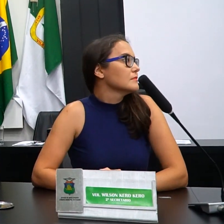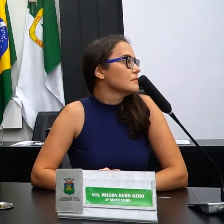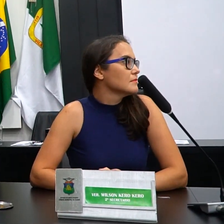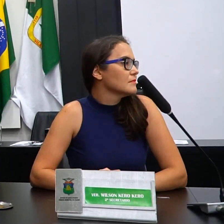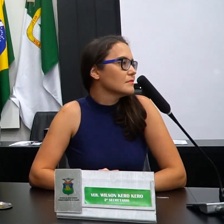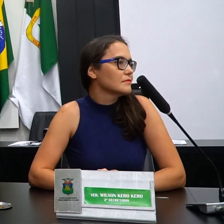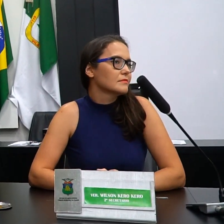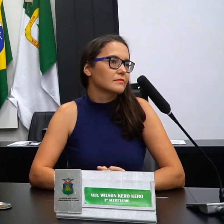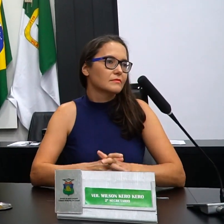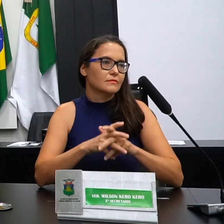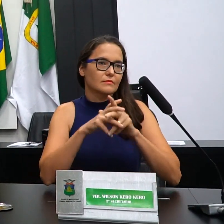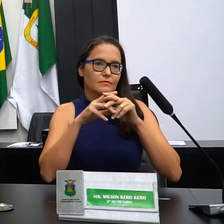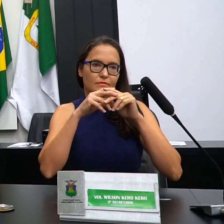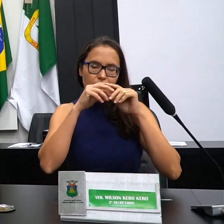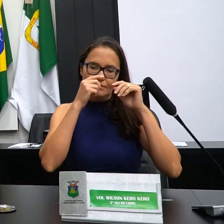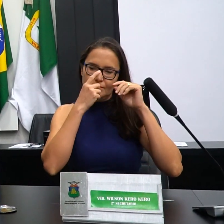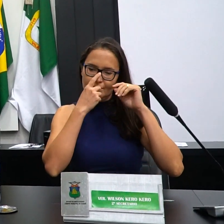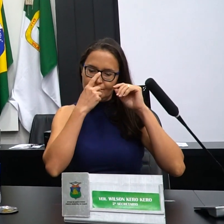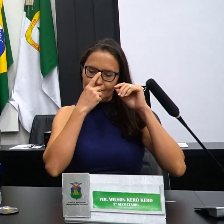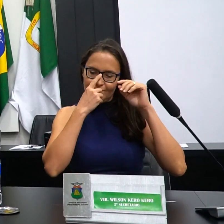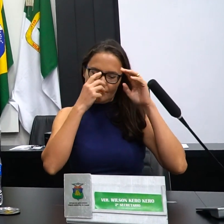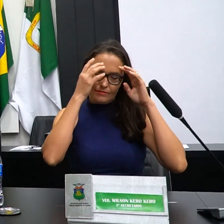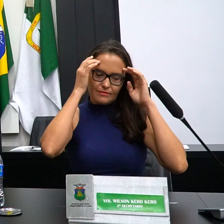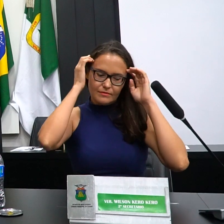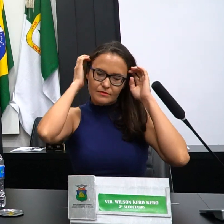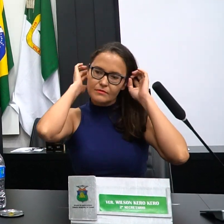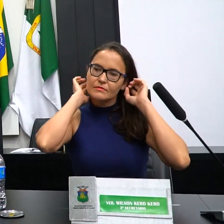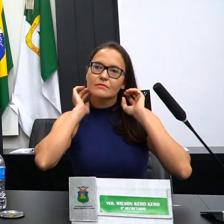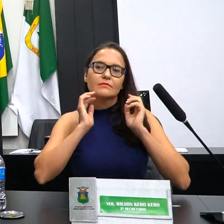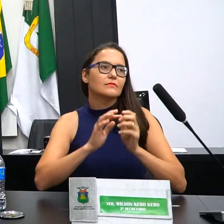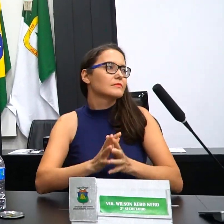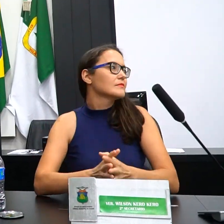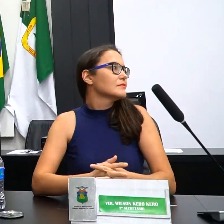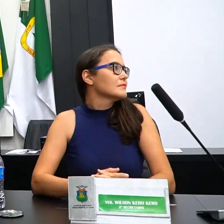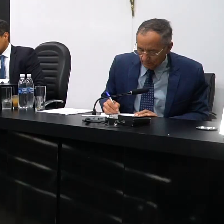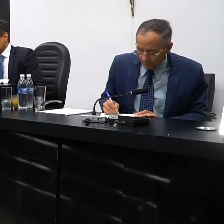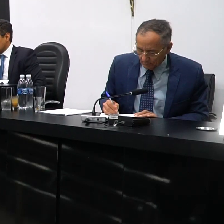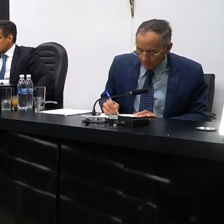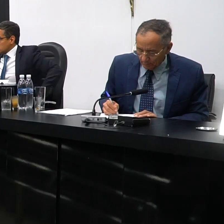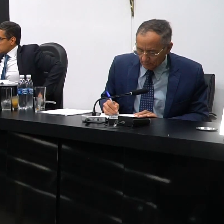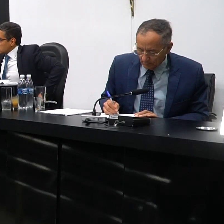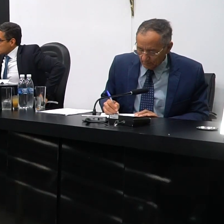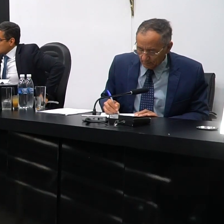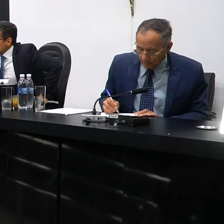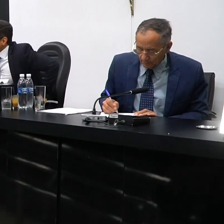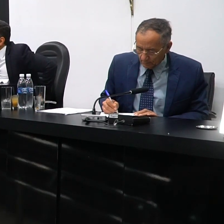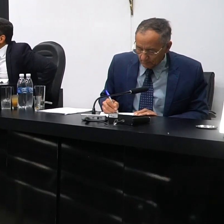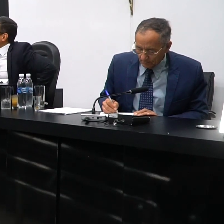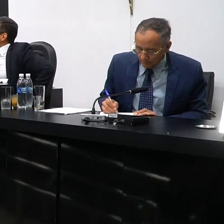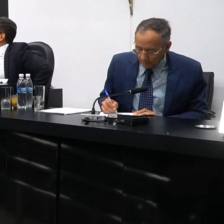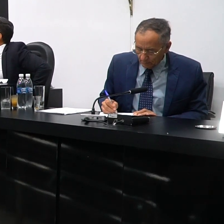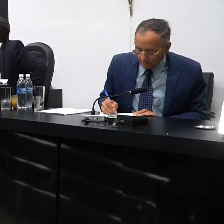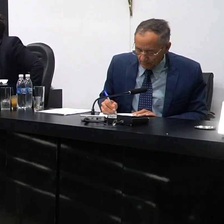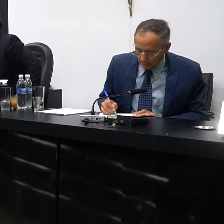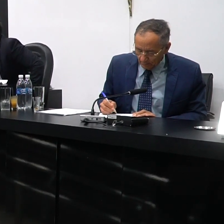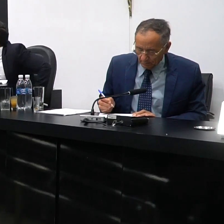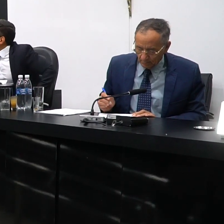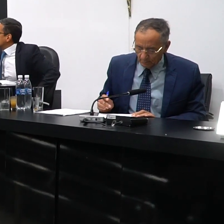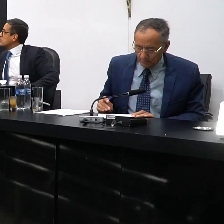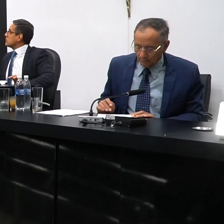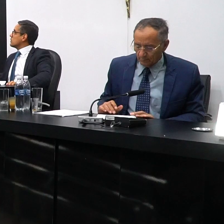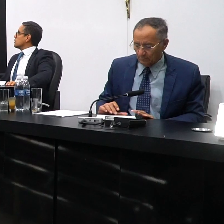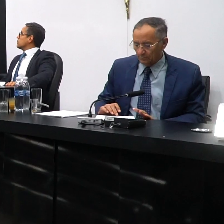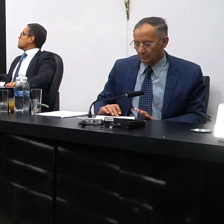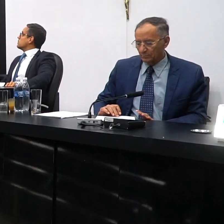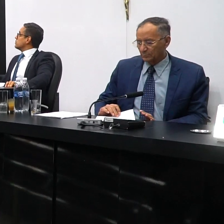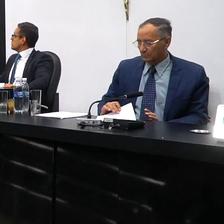de alunos da rede municipal que vieram em busca de apoio dos vereadores. Na ordem do dia, os vereadores apreciaram